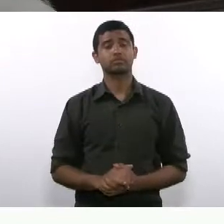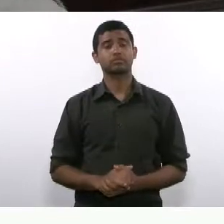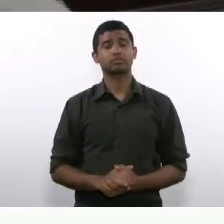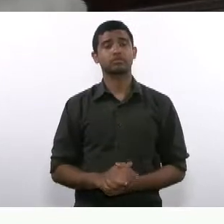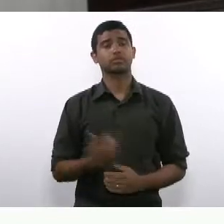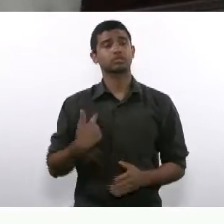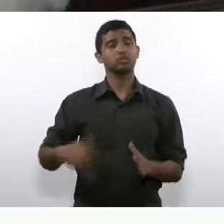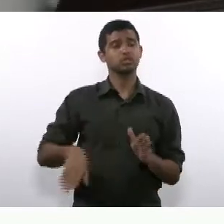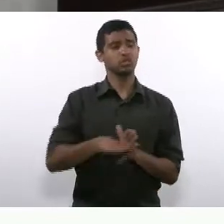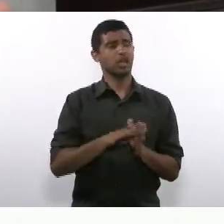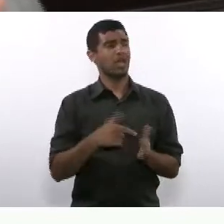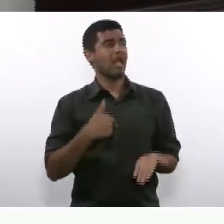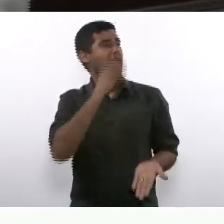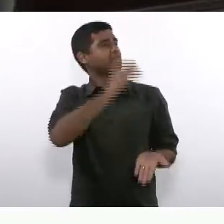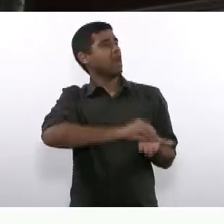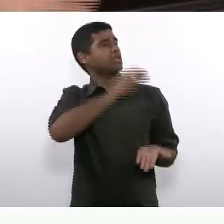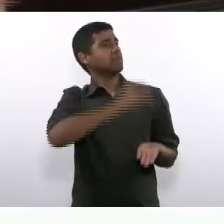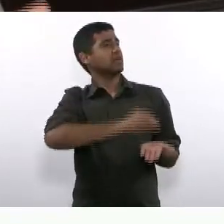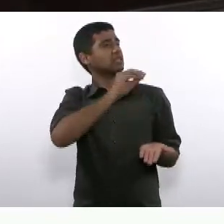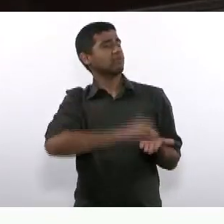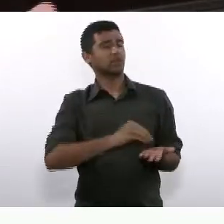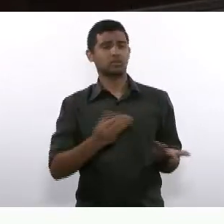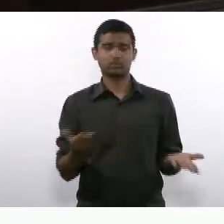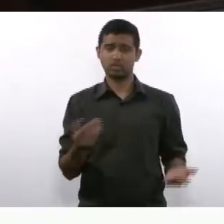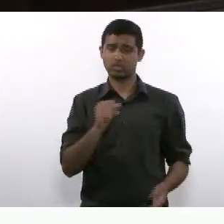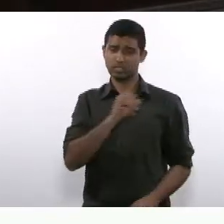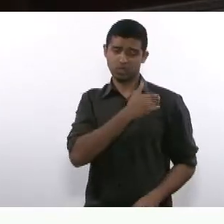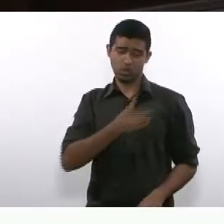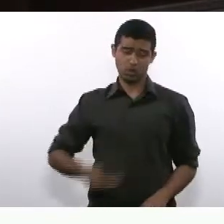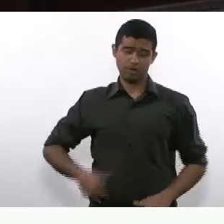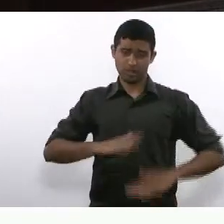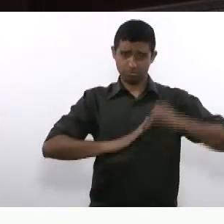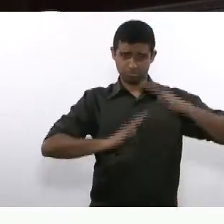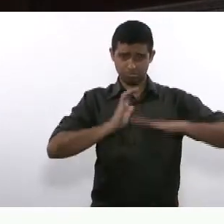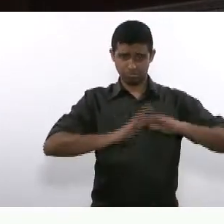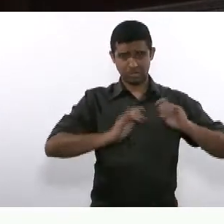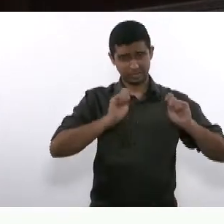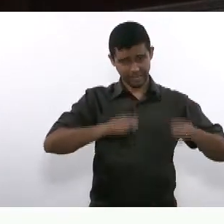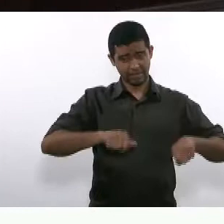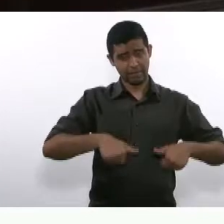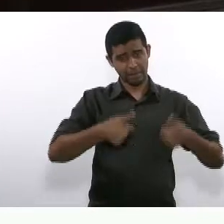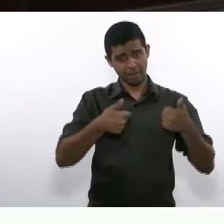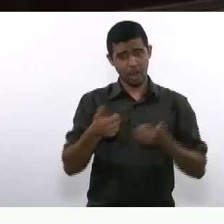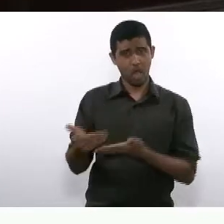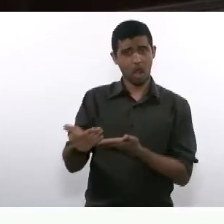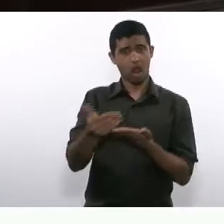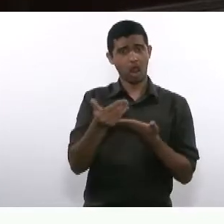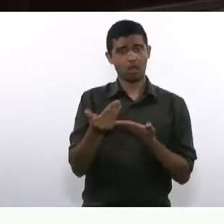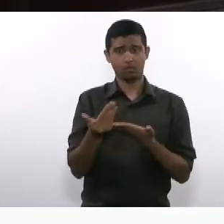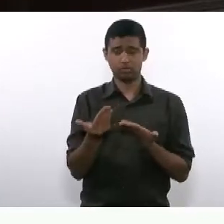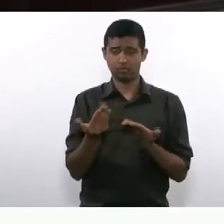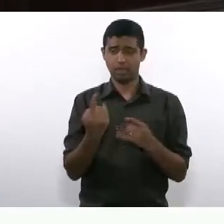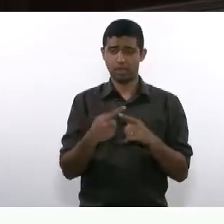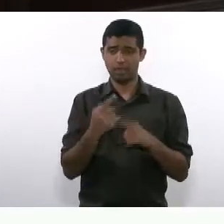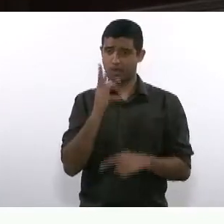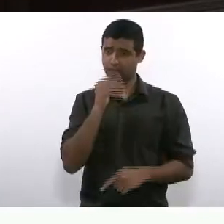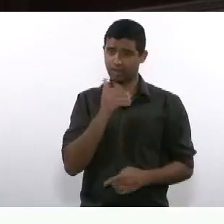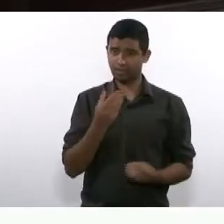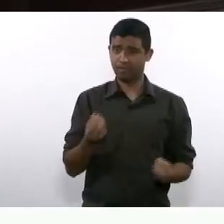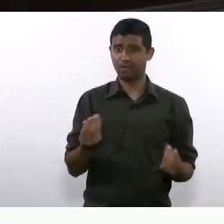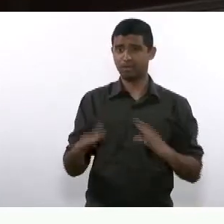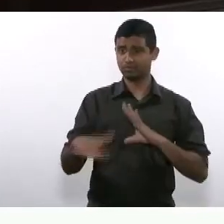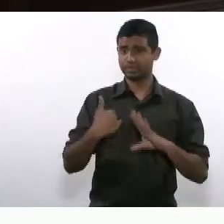aqui, está faltando isso, está faltando. Se o governo fosse mais competente, melhorava a arrecadação. Isso tudo em razão da demora da remessa para cá.